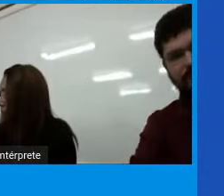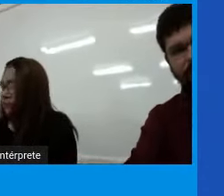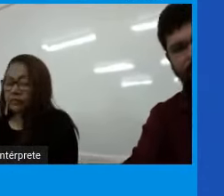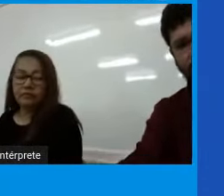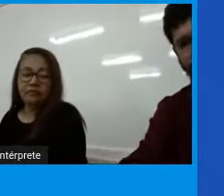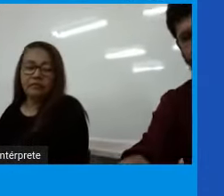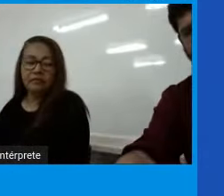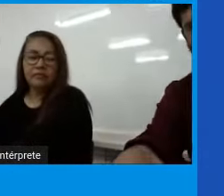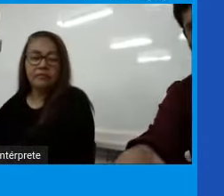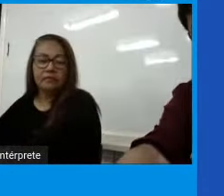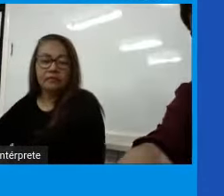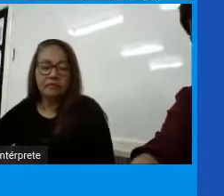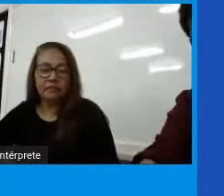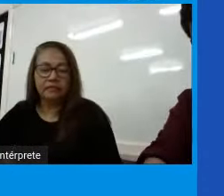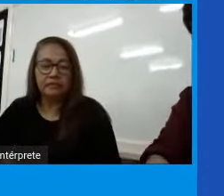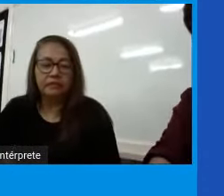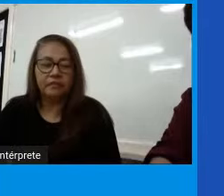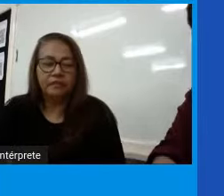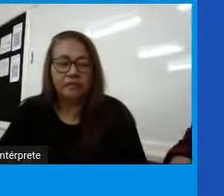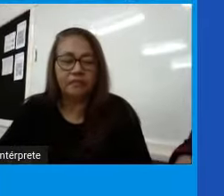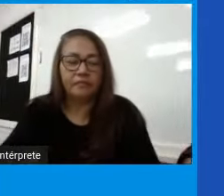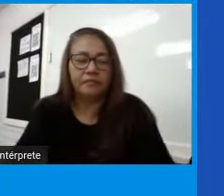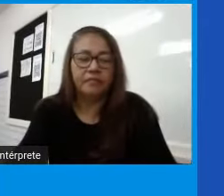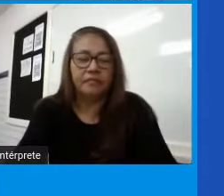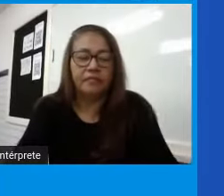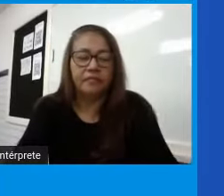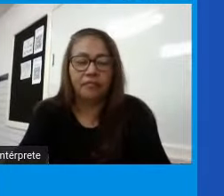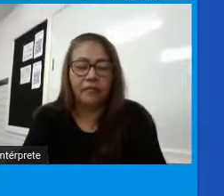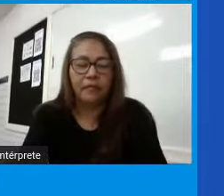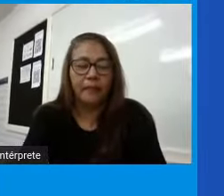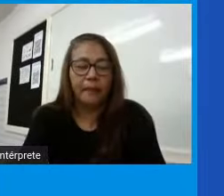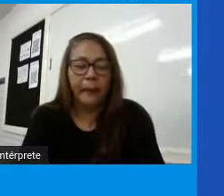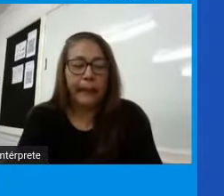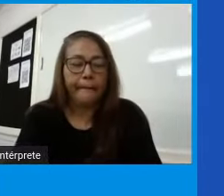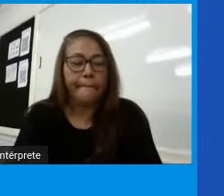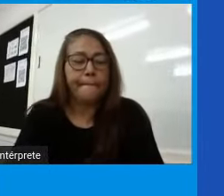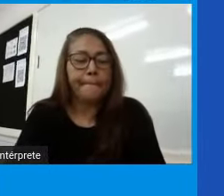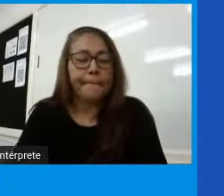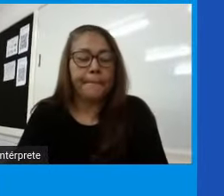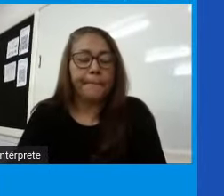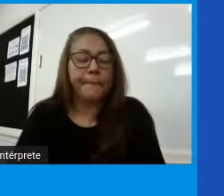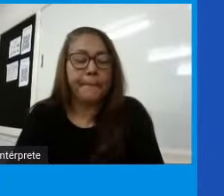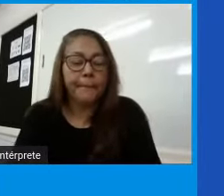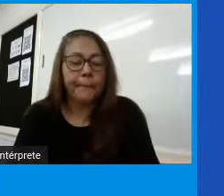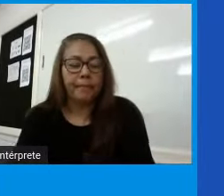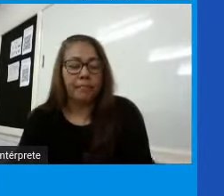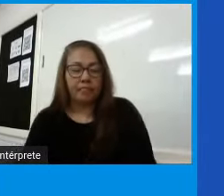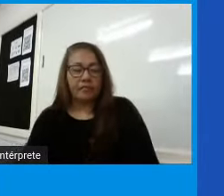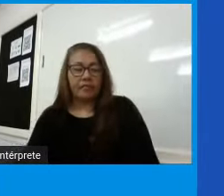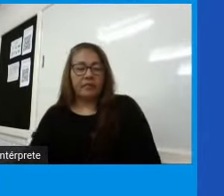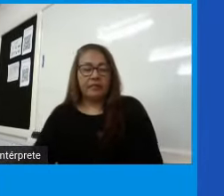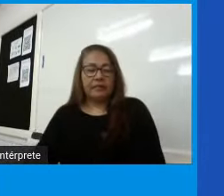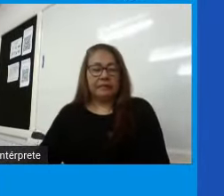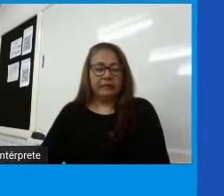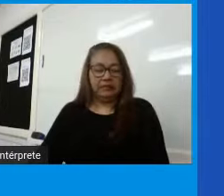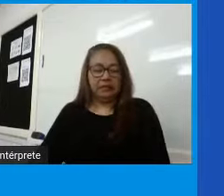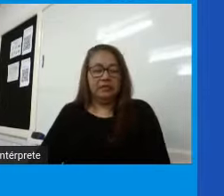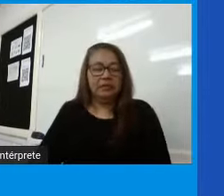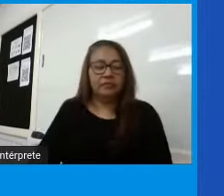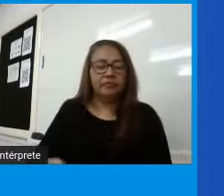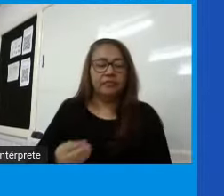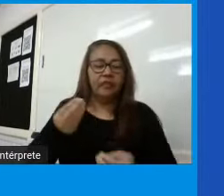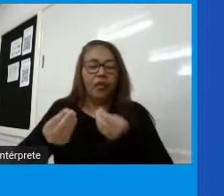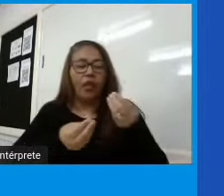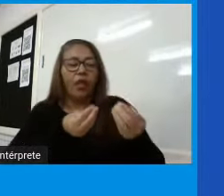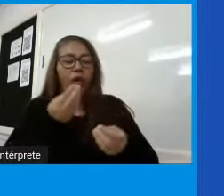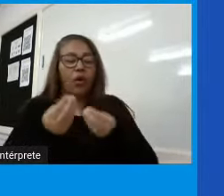posso falar de 7 ao meio-dia direto, sem dar intervalo aos alunos, ou sem dividir esse conteúdo? Né? Como é que eu vou dividir o